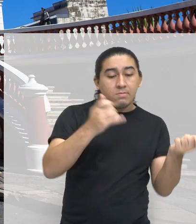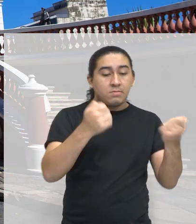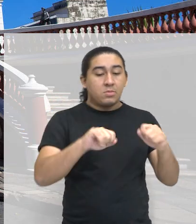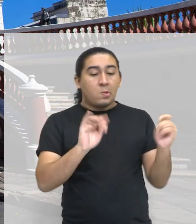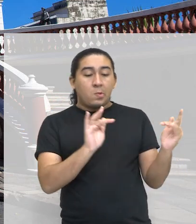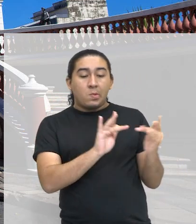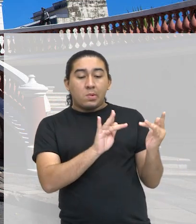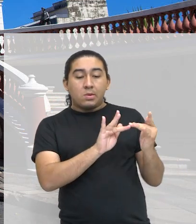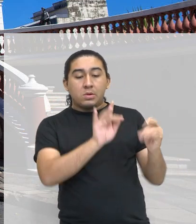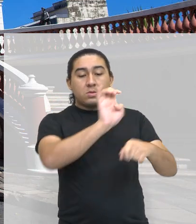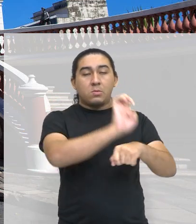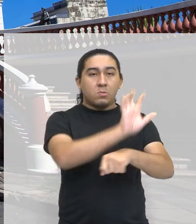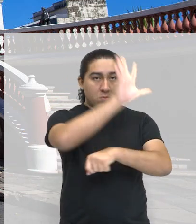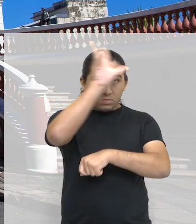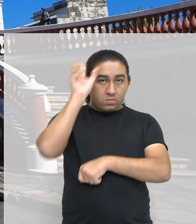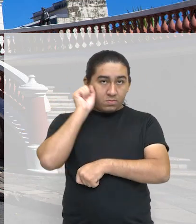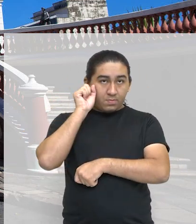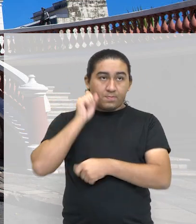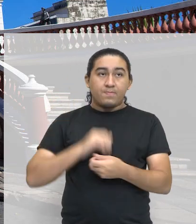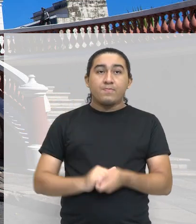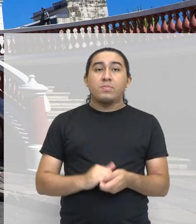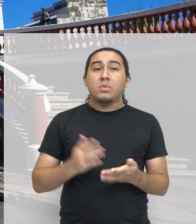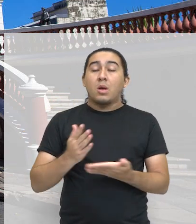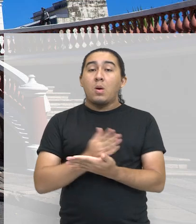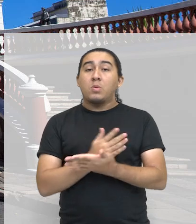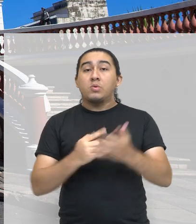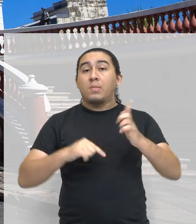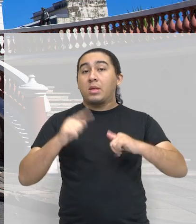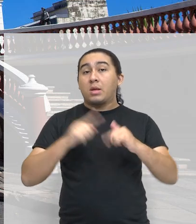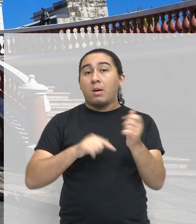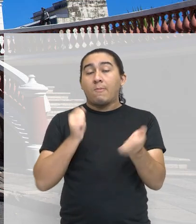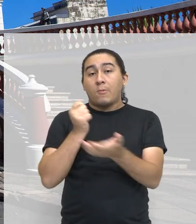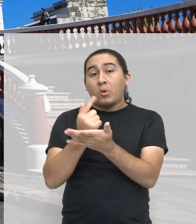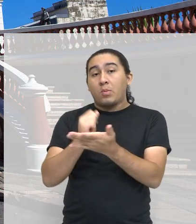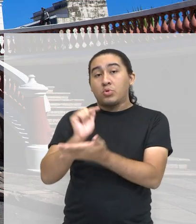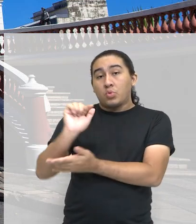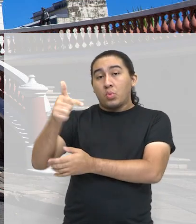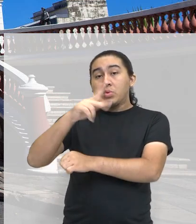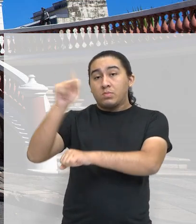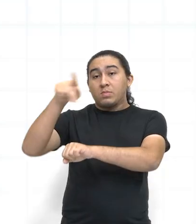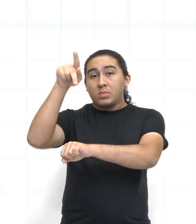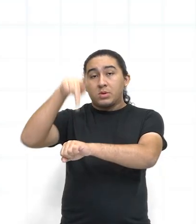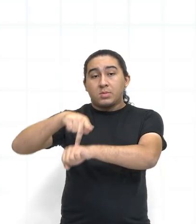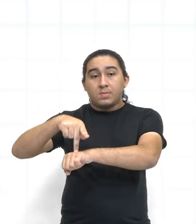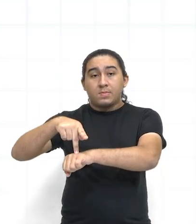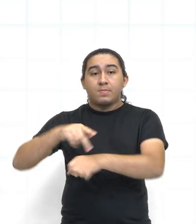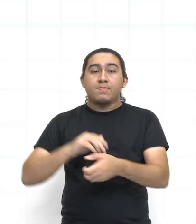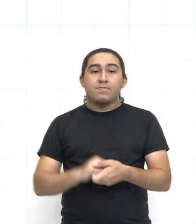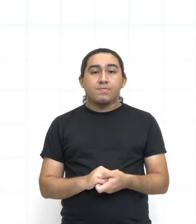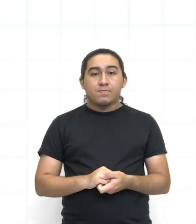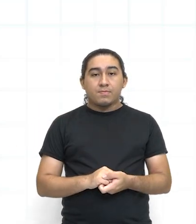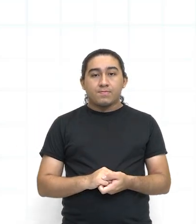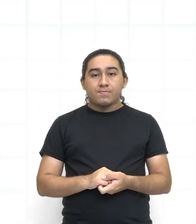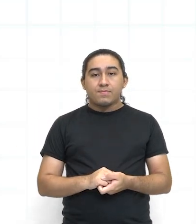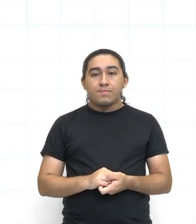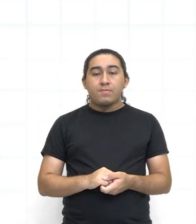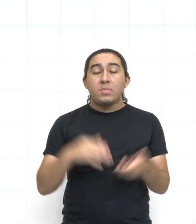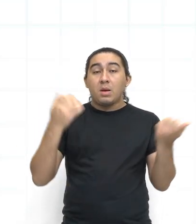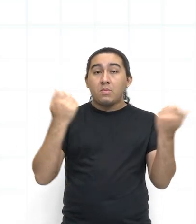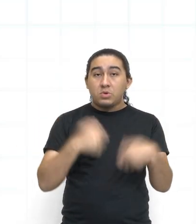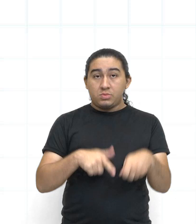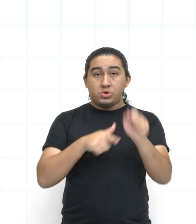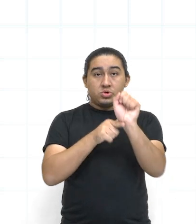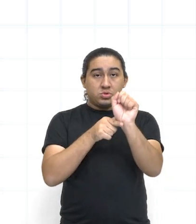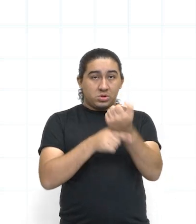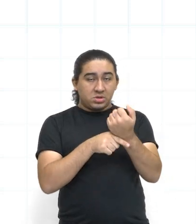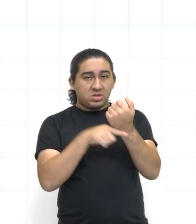o Amazonas. E aí, alguns desses materiais foram importados. Vamos ver? Material